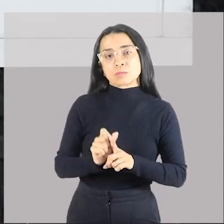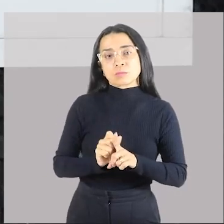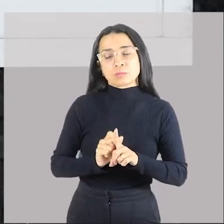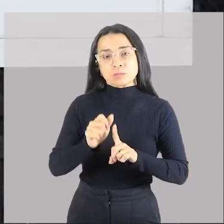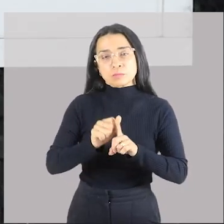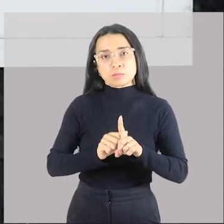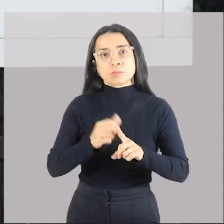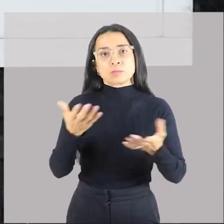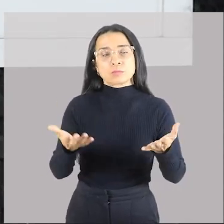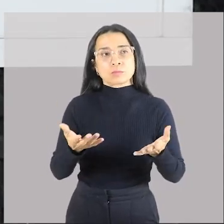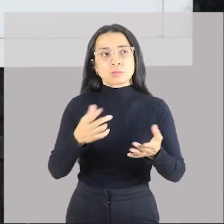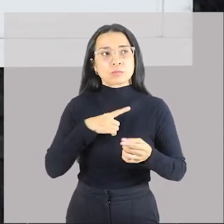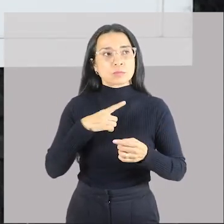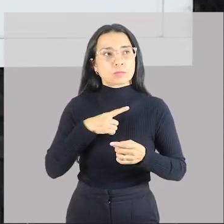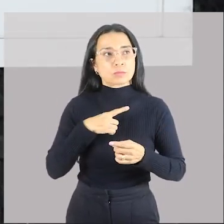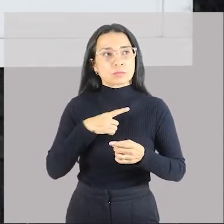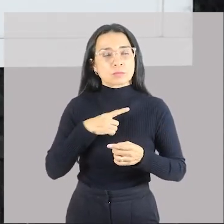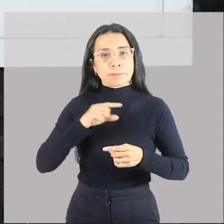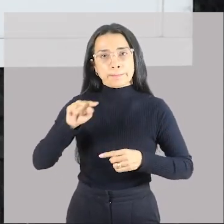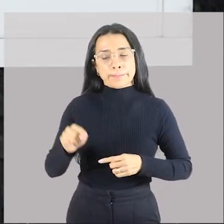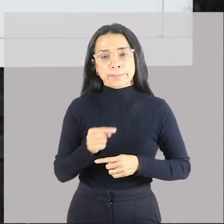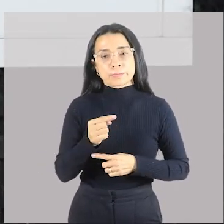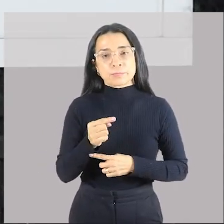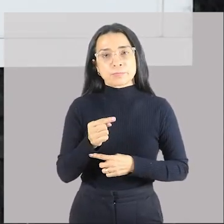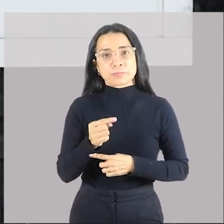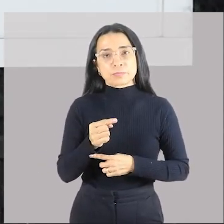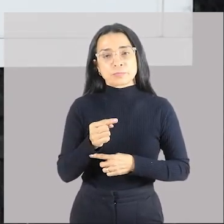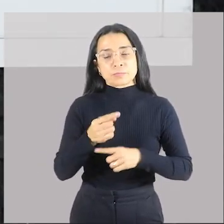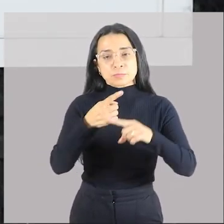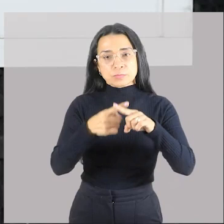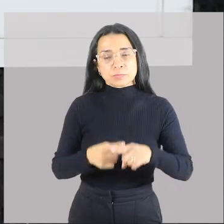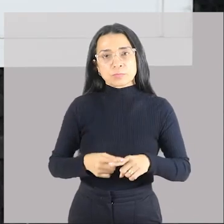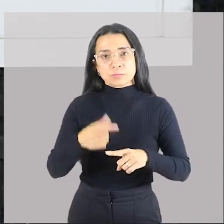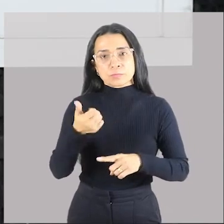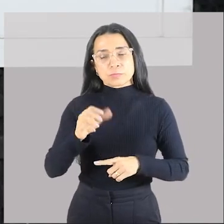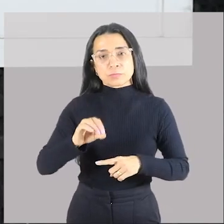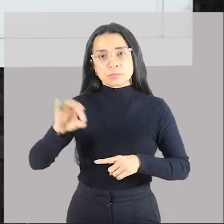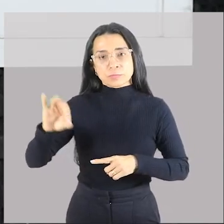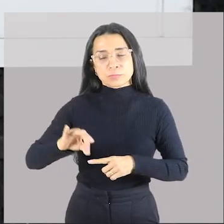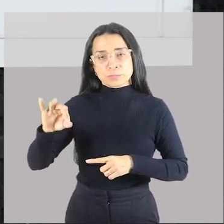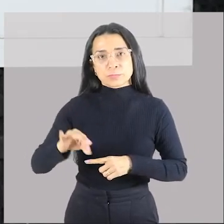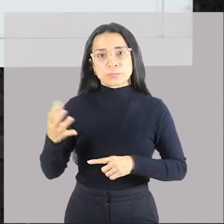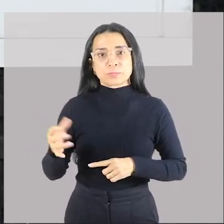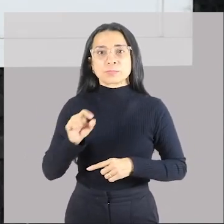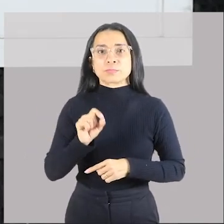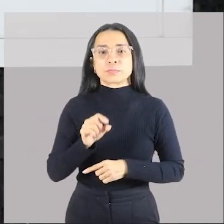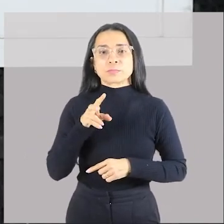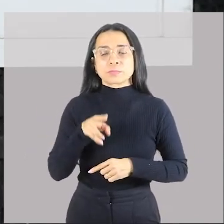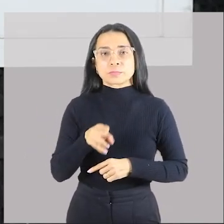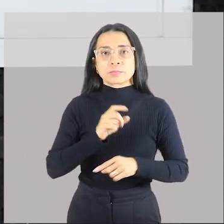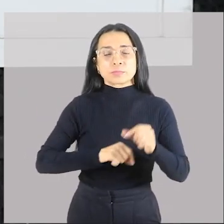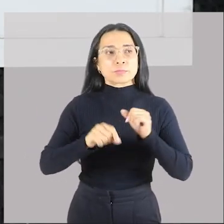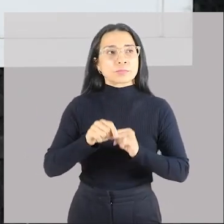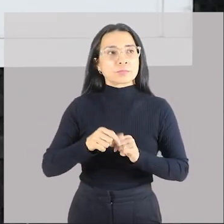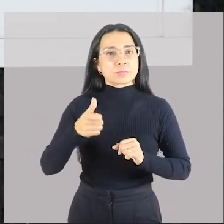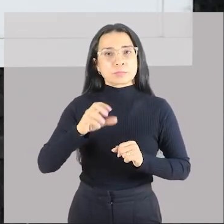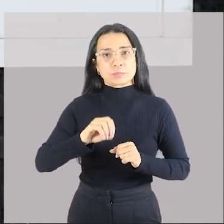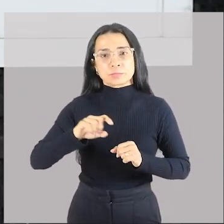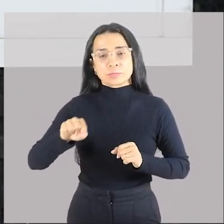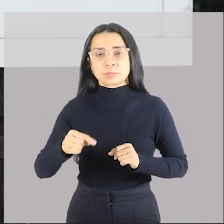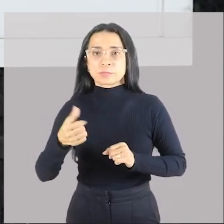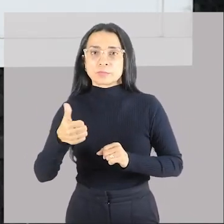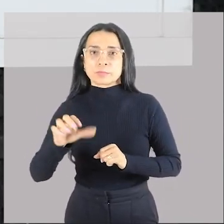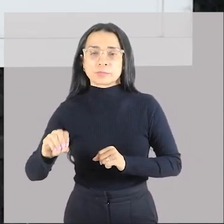vou pegar 1.000 e vou multiplicar por 10%, que é a mesma coisa de 0,10. Você pode